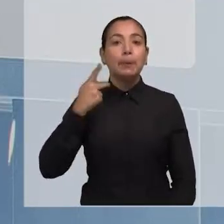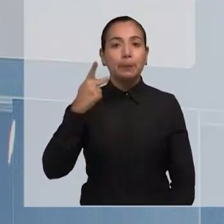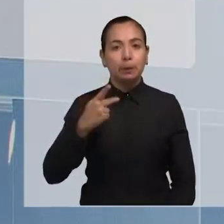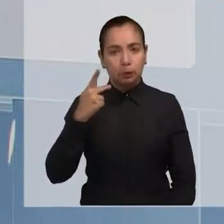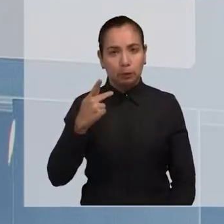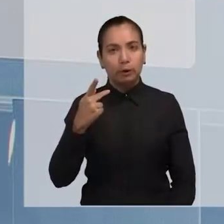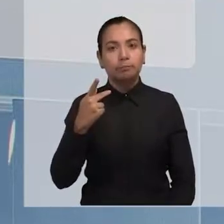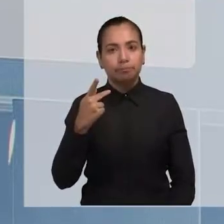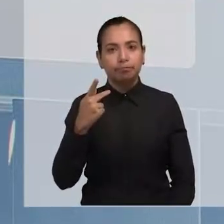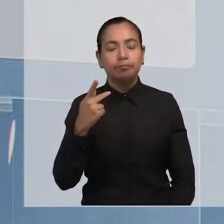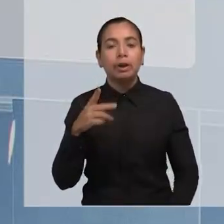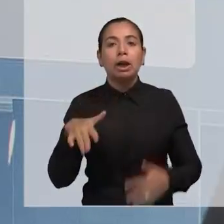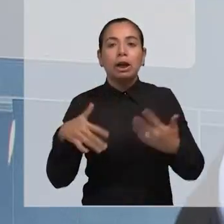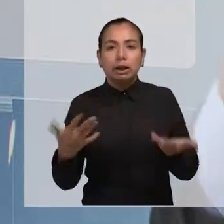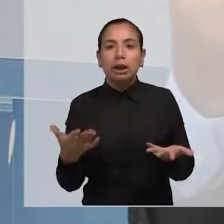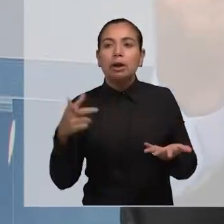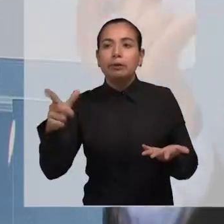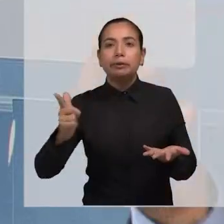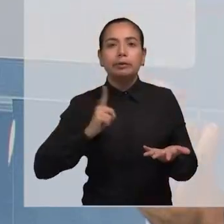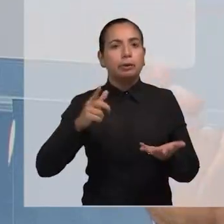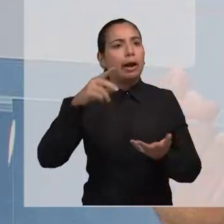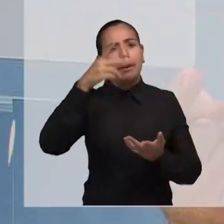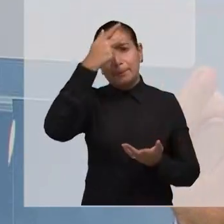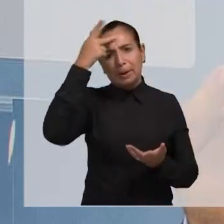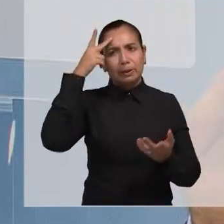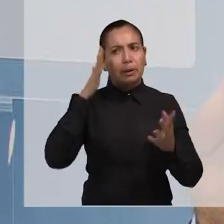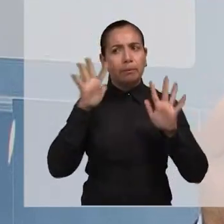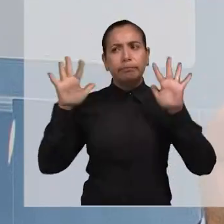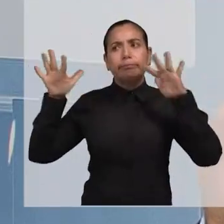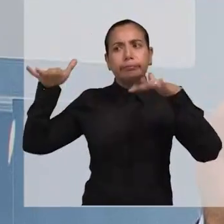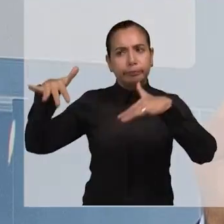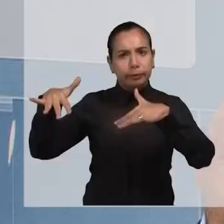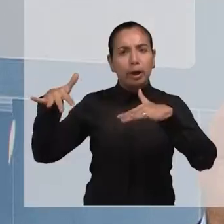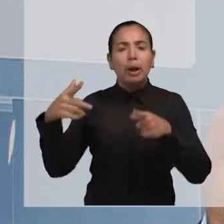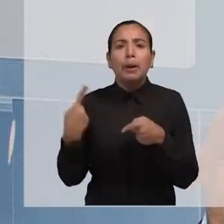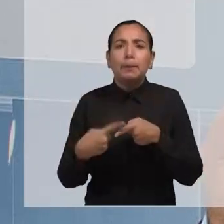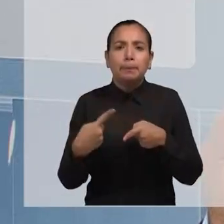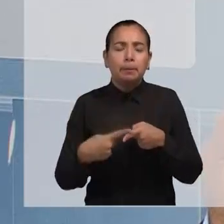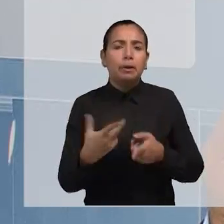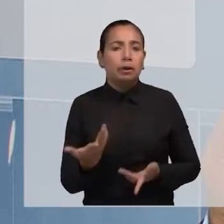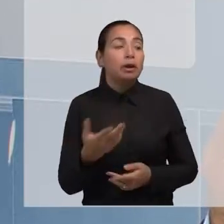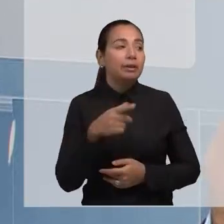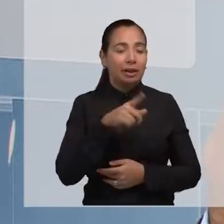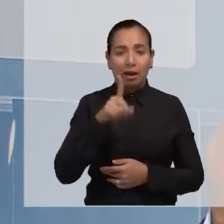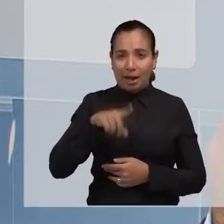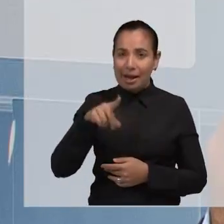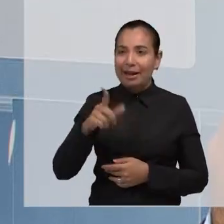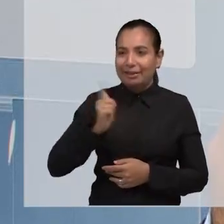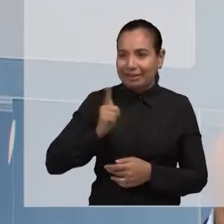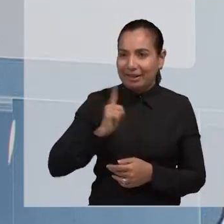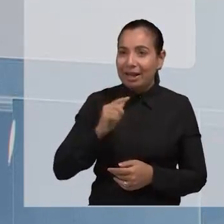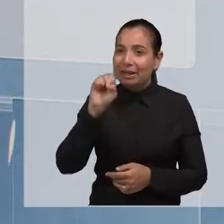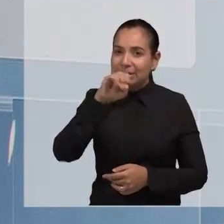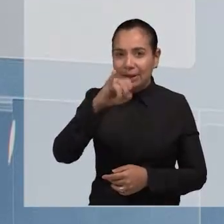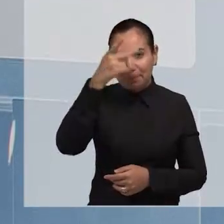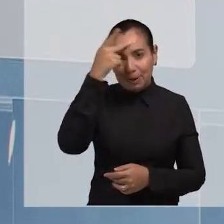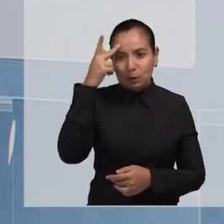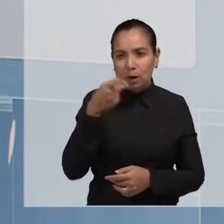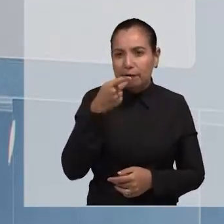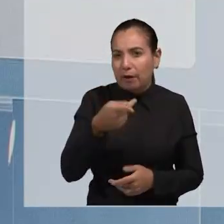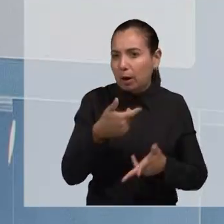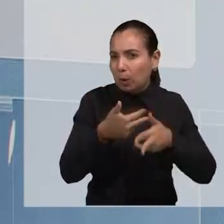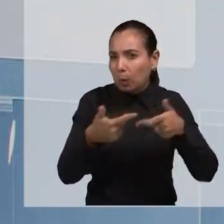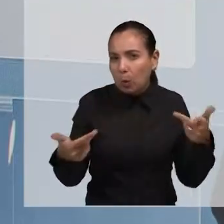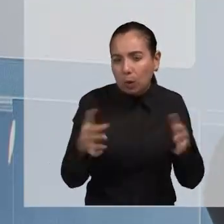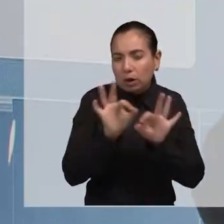Acabou de sair da polêmica por ter ofendido a mãe de uma promotora. Quer dizer, você está dando um exemplo de uma grande rede de circulação nacional. Pronto.